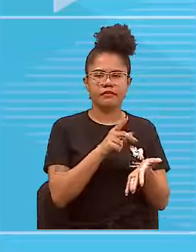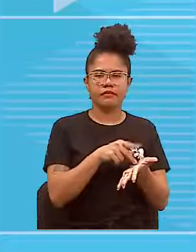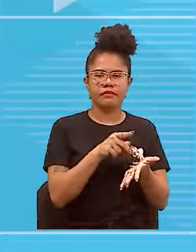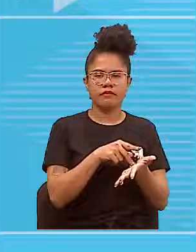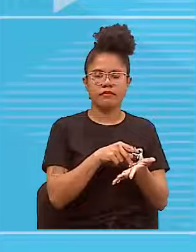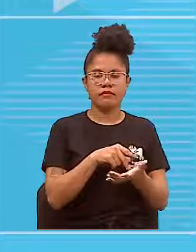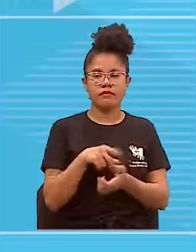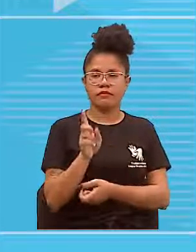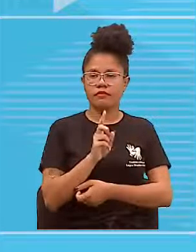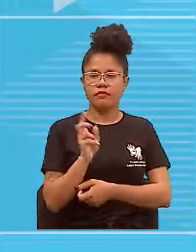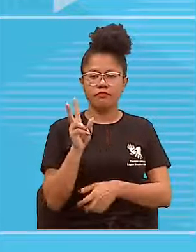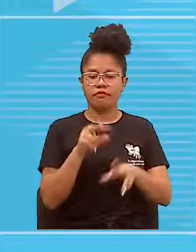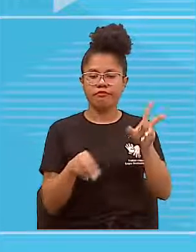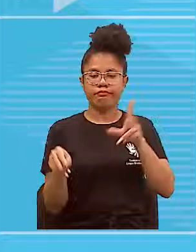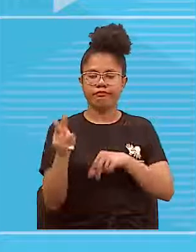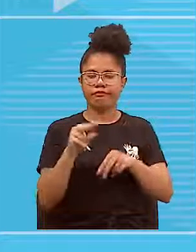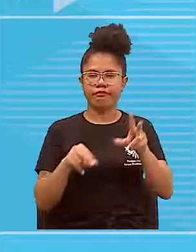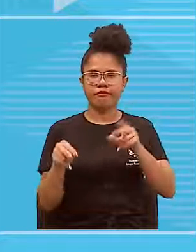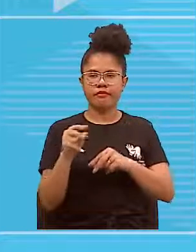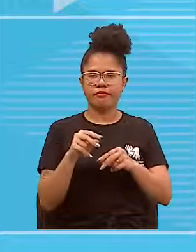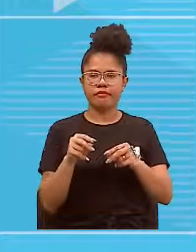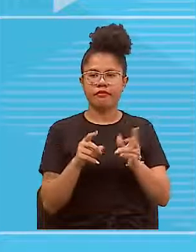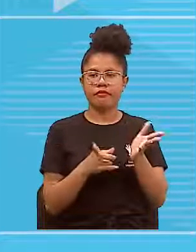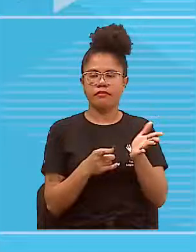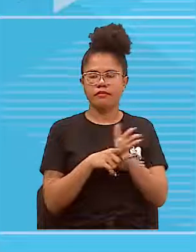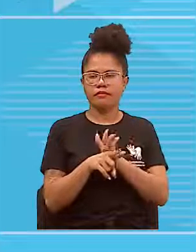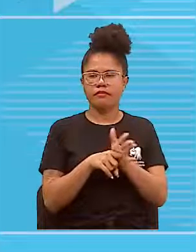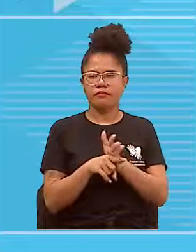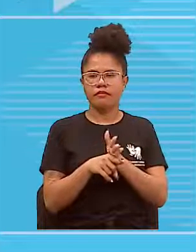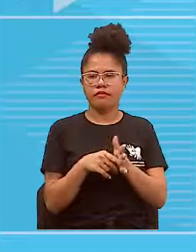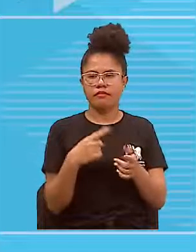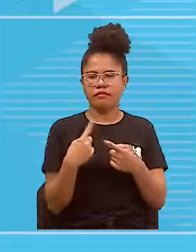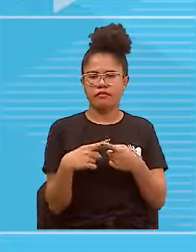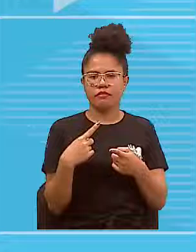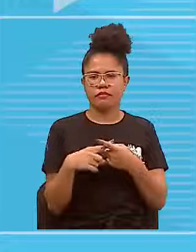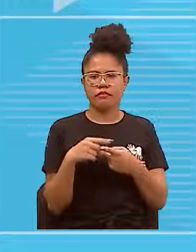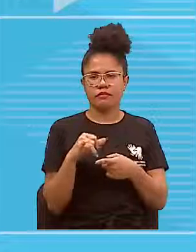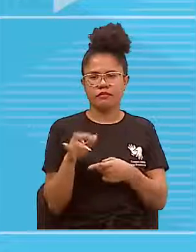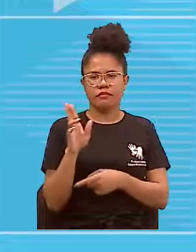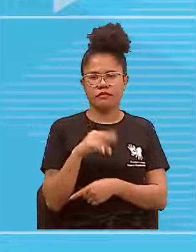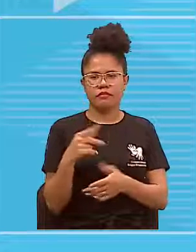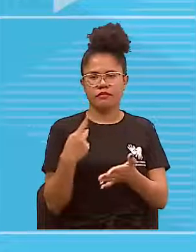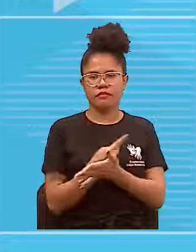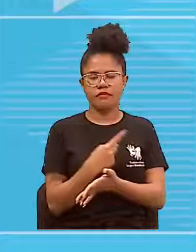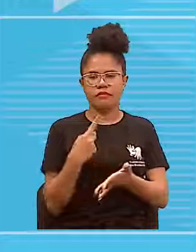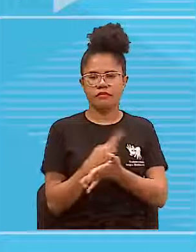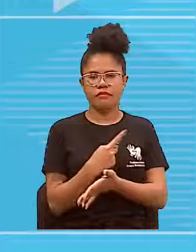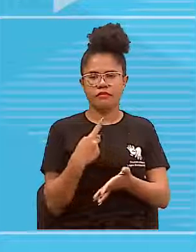porque a estatística, se ela for usada de maneira errada, ela pode ser